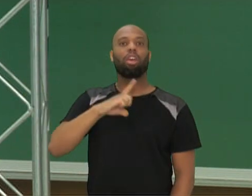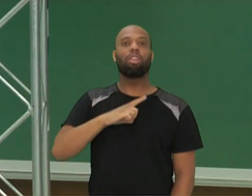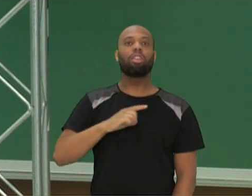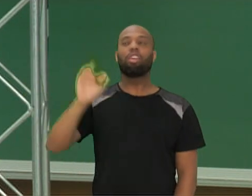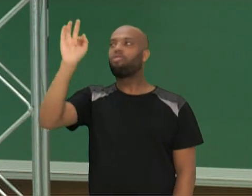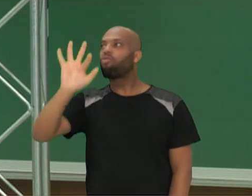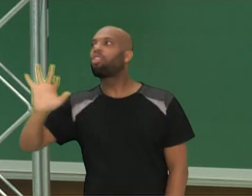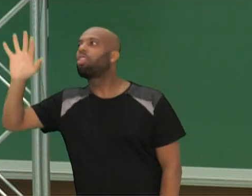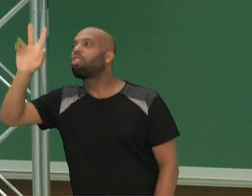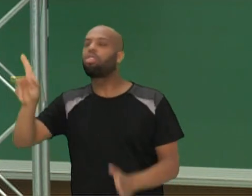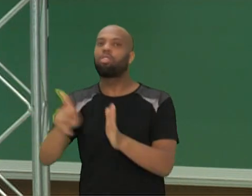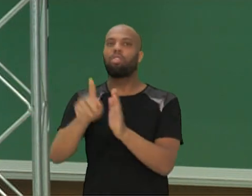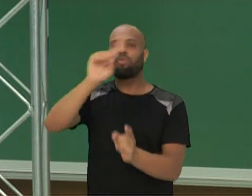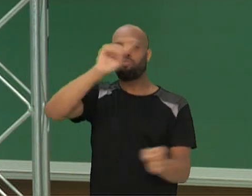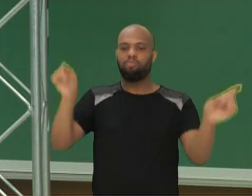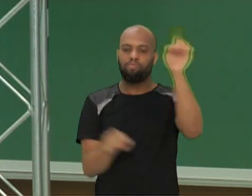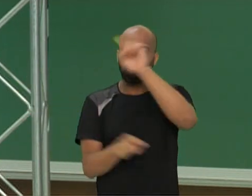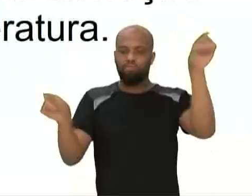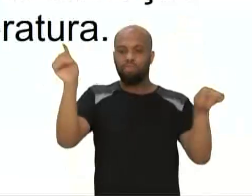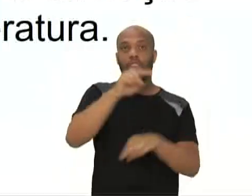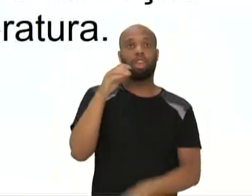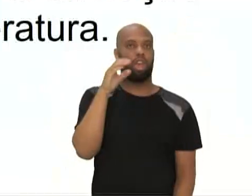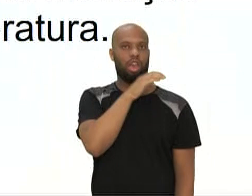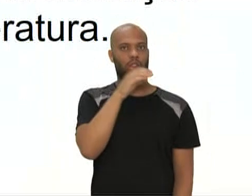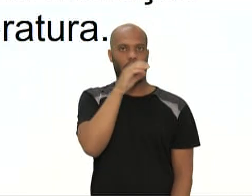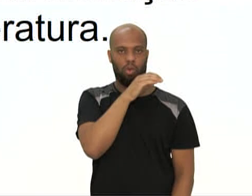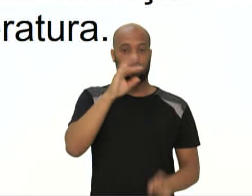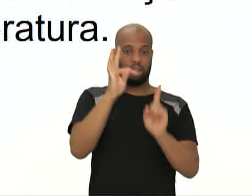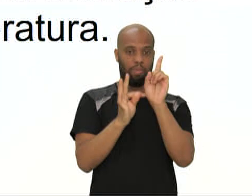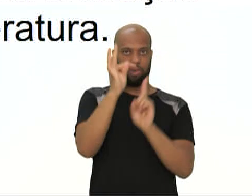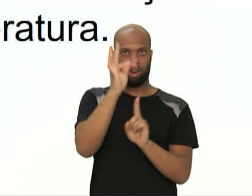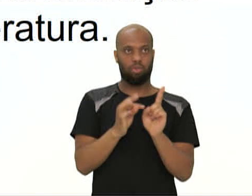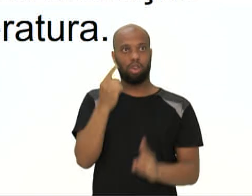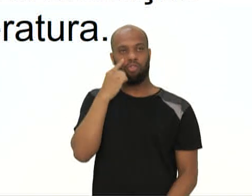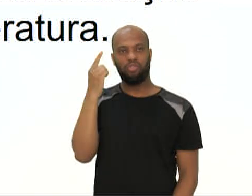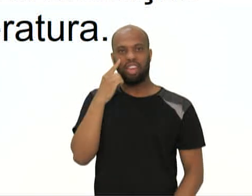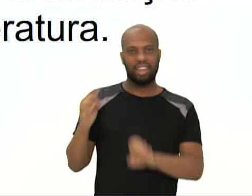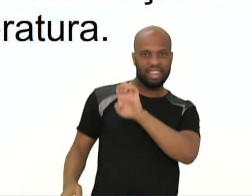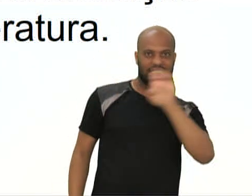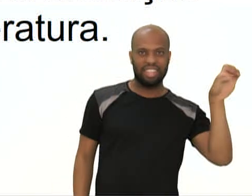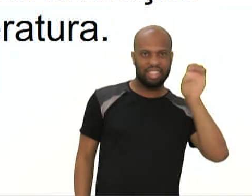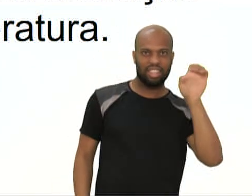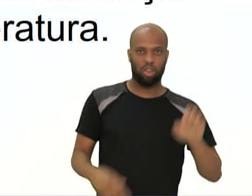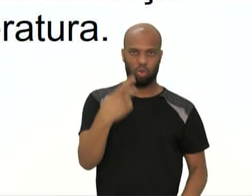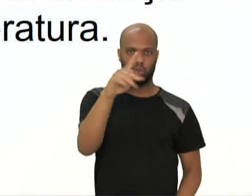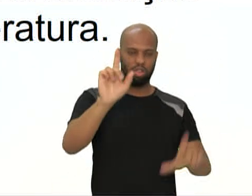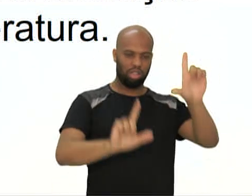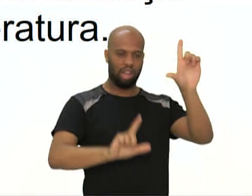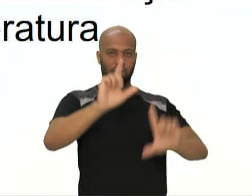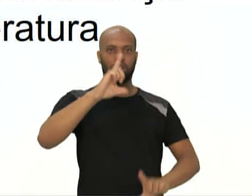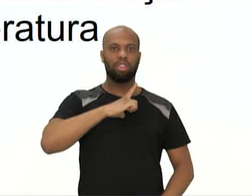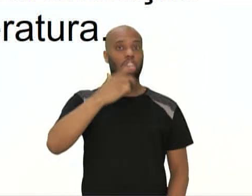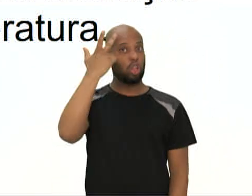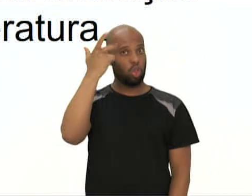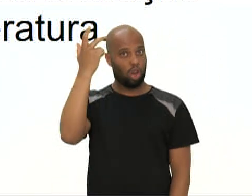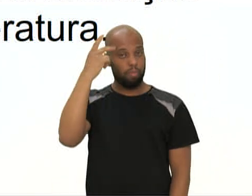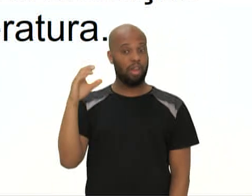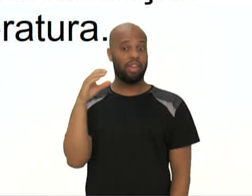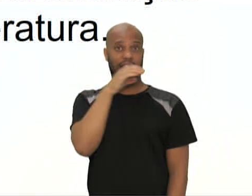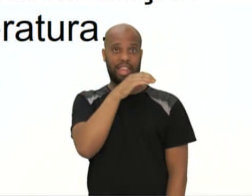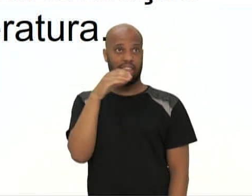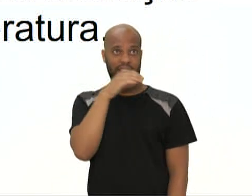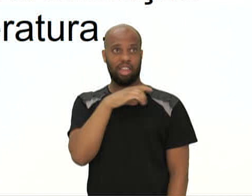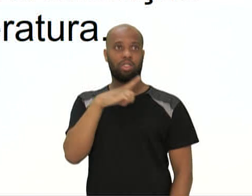da inversão térmica. Então, do lado esquerdo da sua tela, você está vendo ali, ó, o fluxo normal que o ar